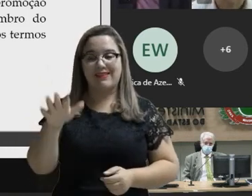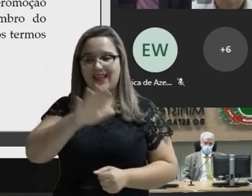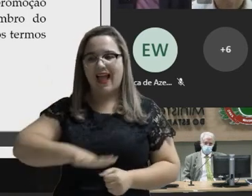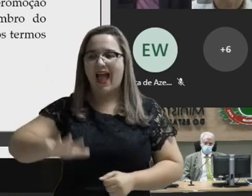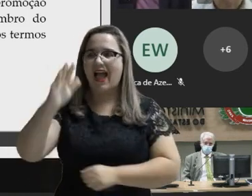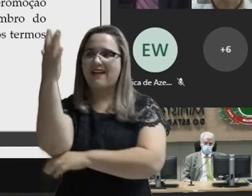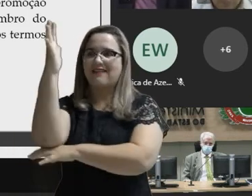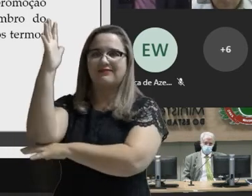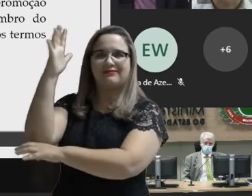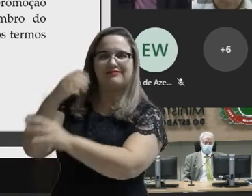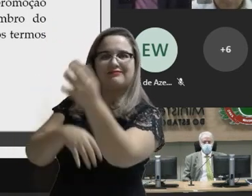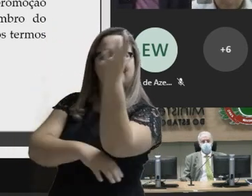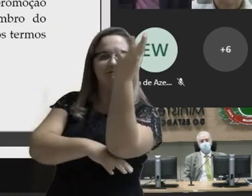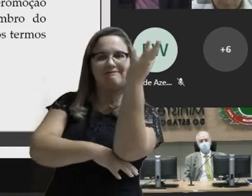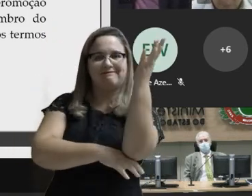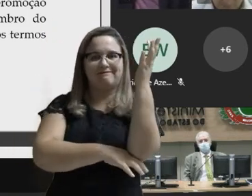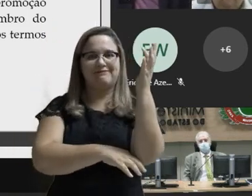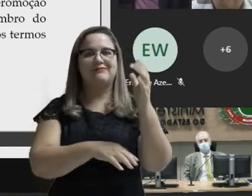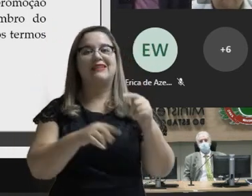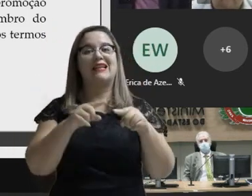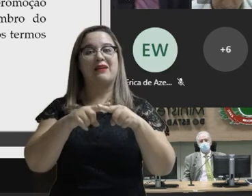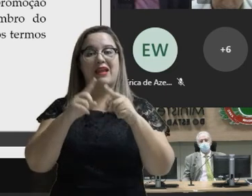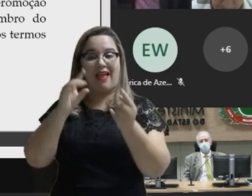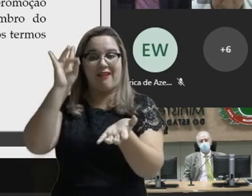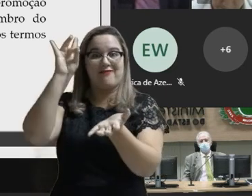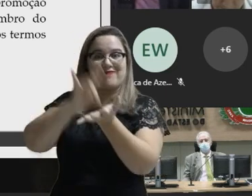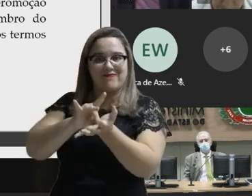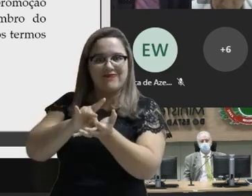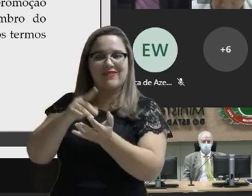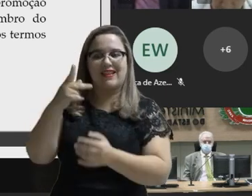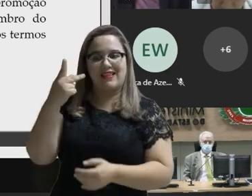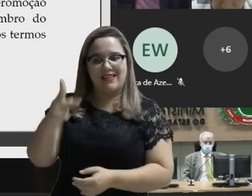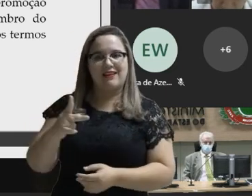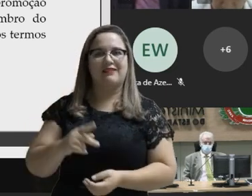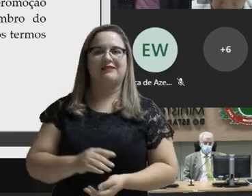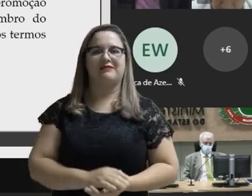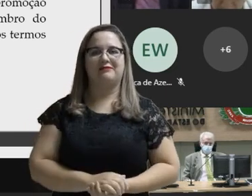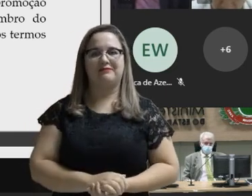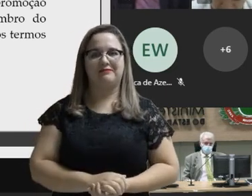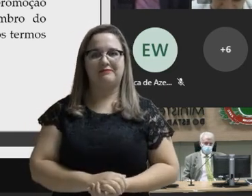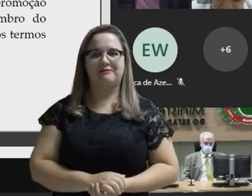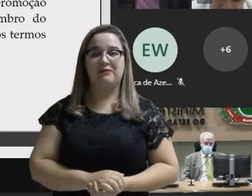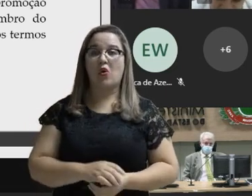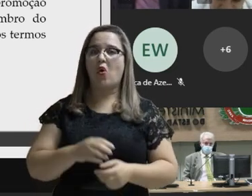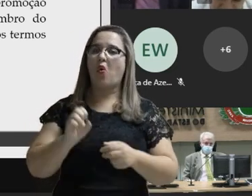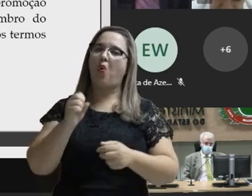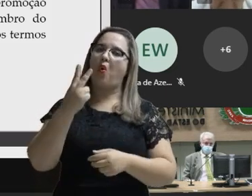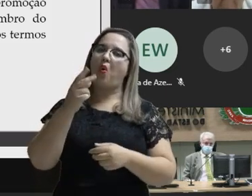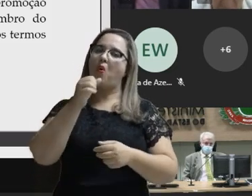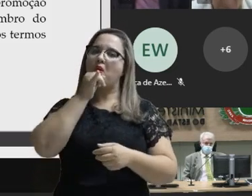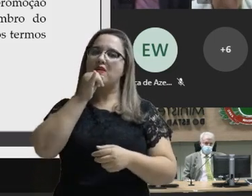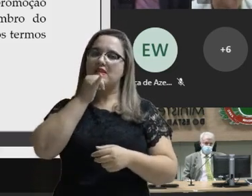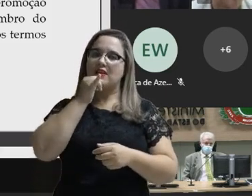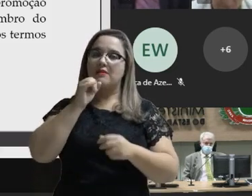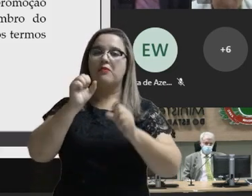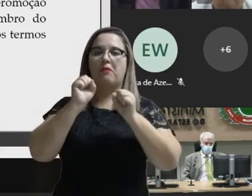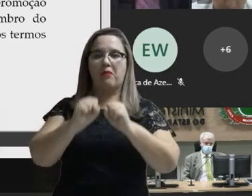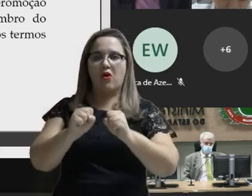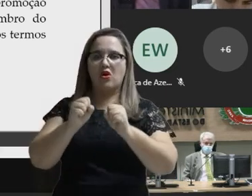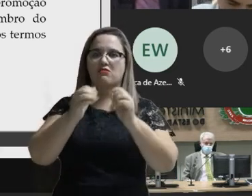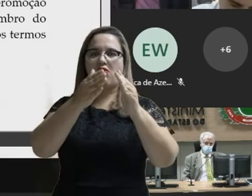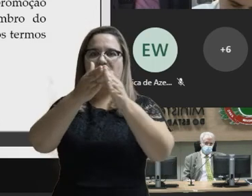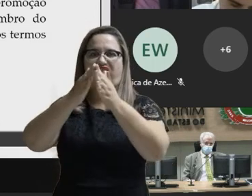e sejam considerados efetivas ou potencialmente poluidoras, ou que possam, de alguma forma, gerar degradação